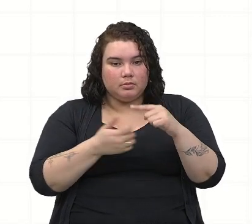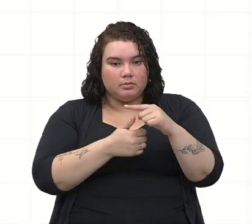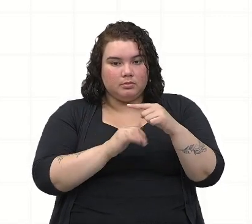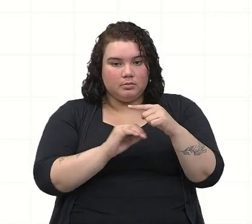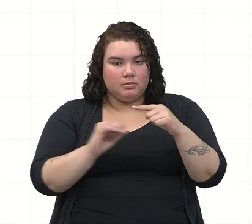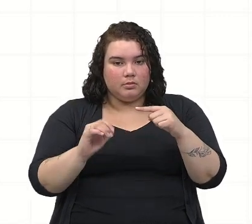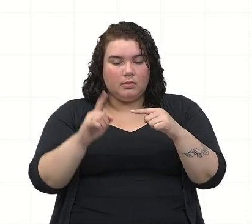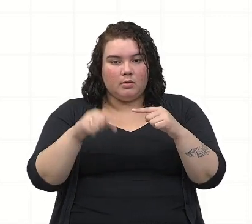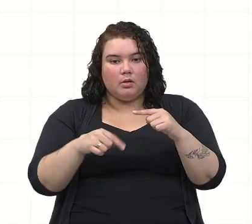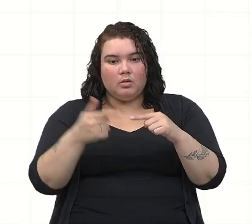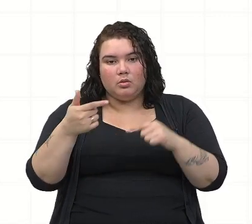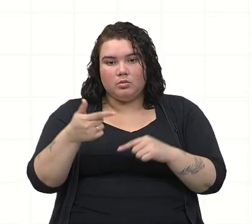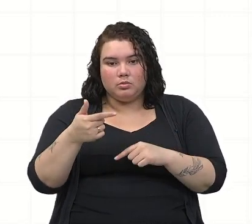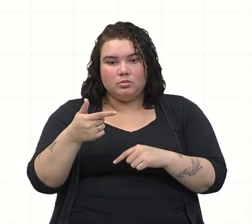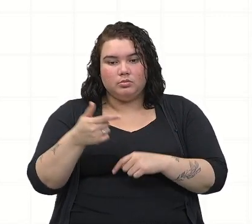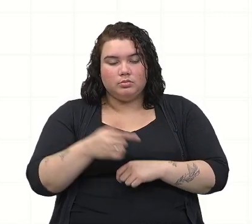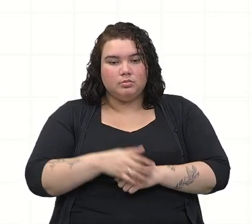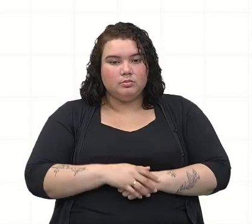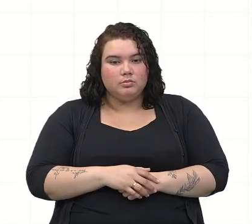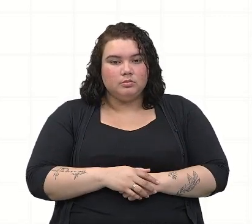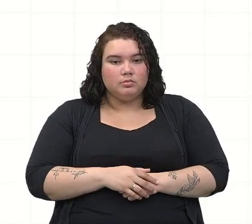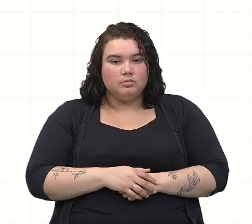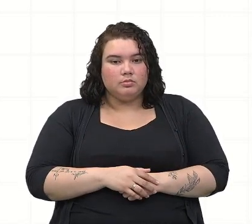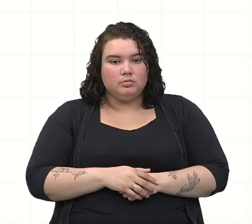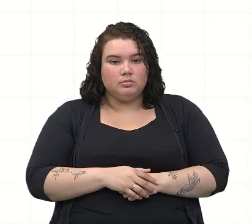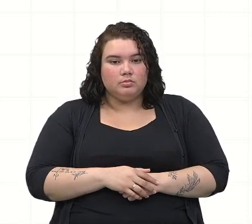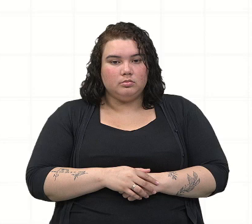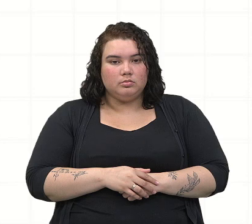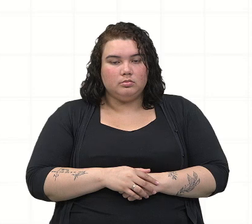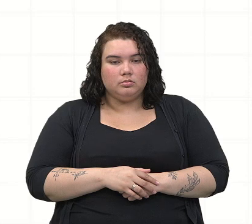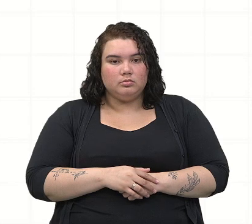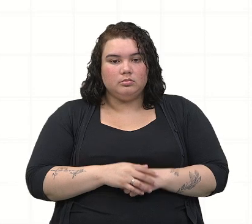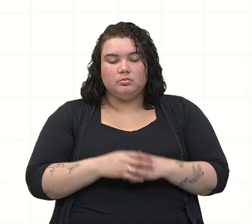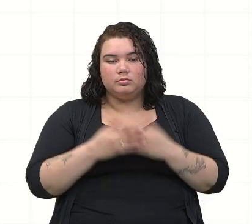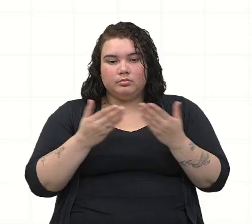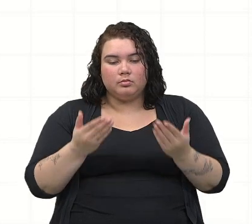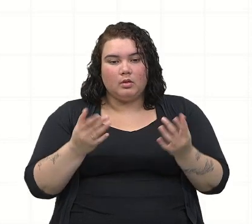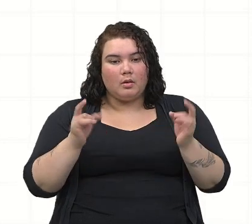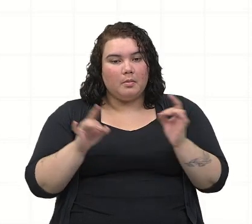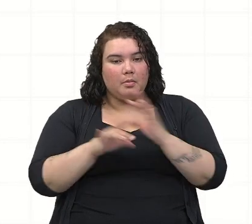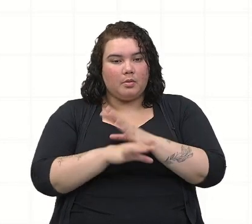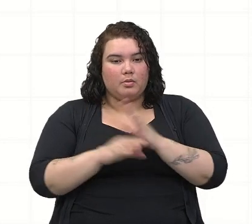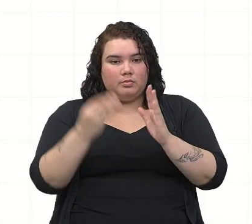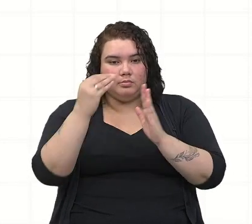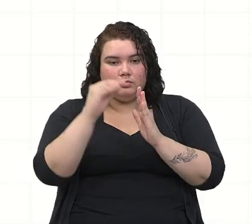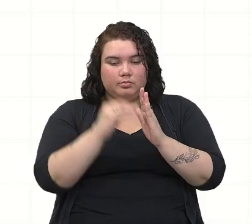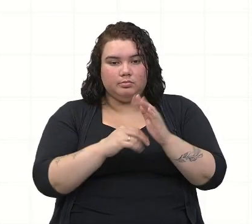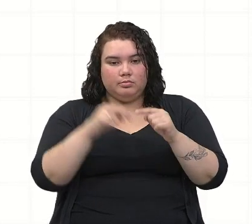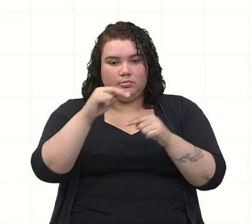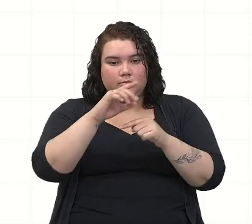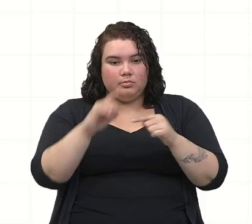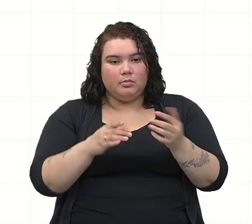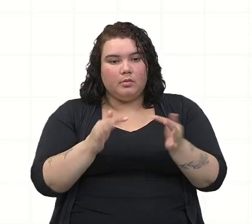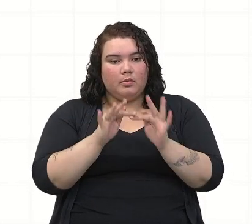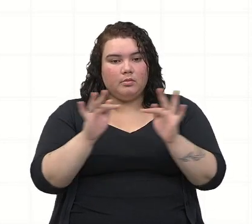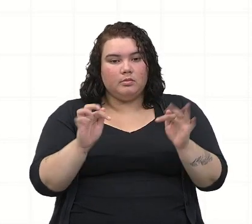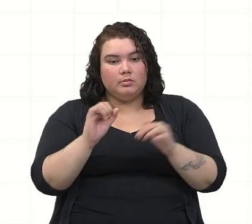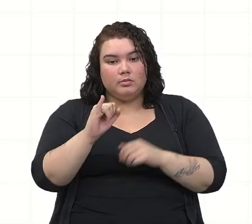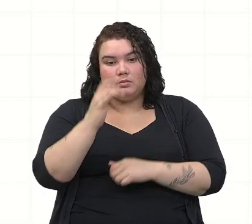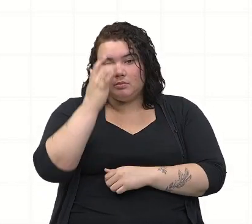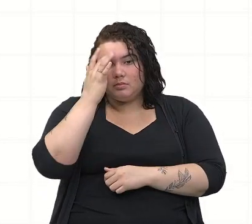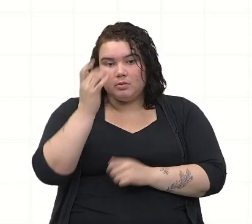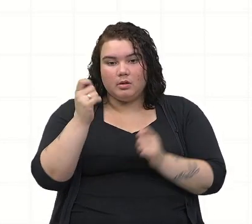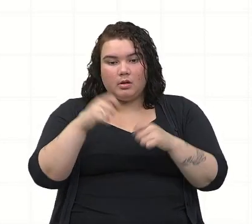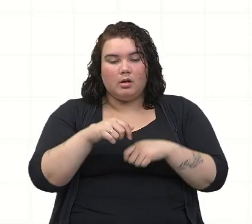igual a 2. Tá? Então, depois de escrever a porcentagem em forma de fração, precisamos simplificar, se